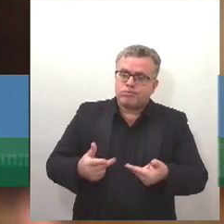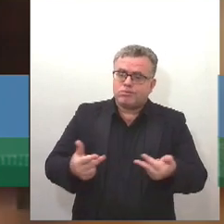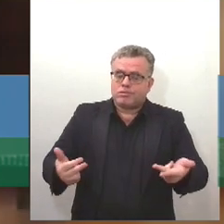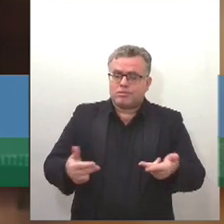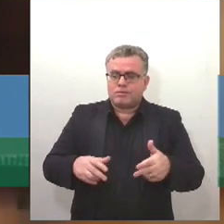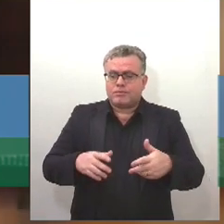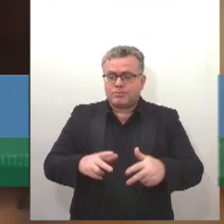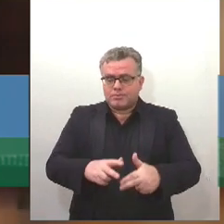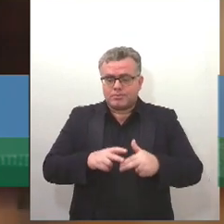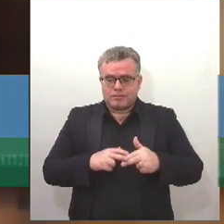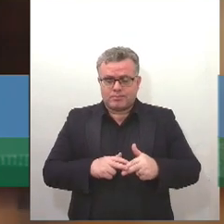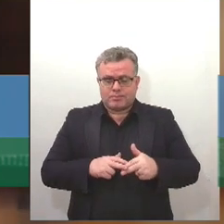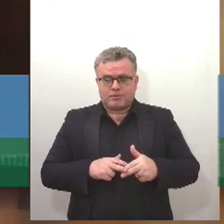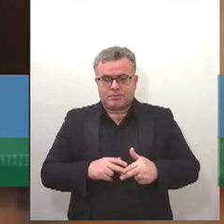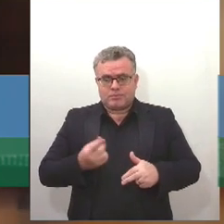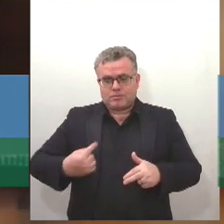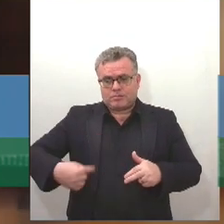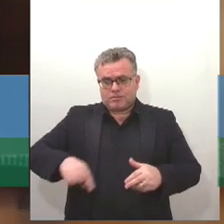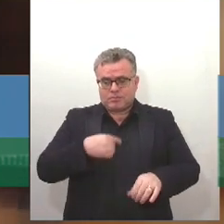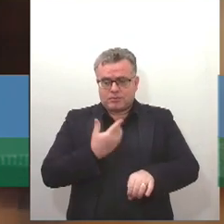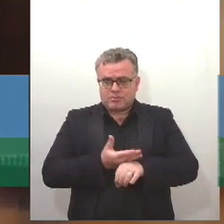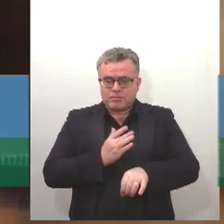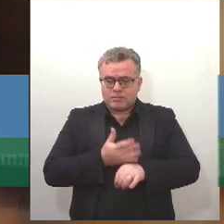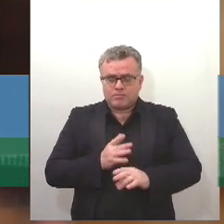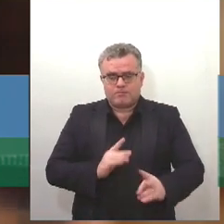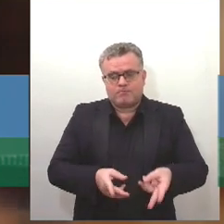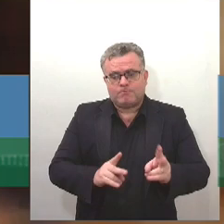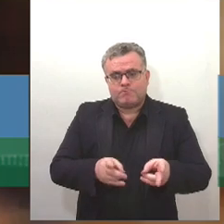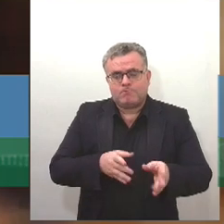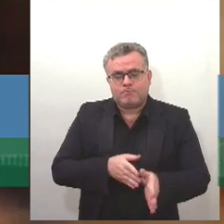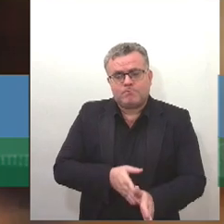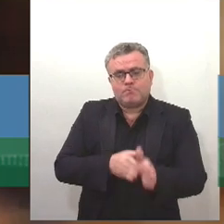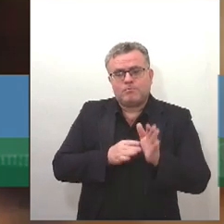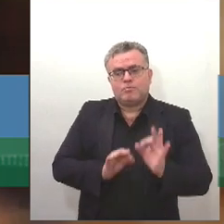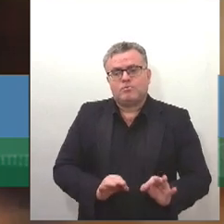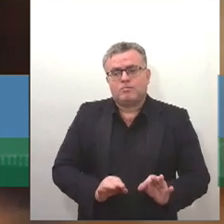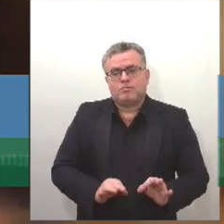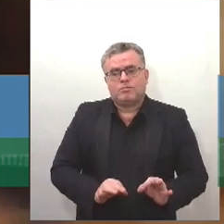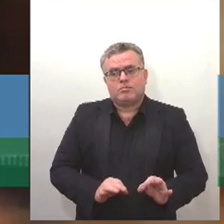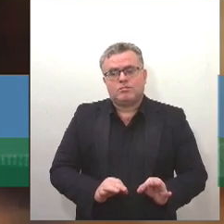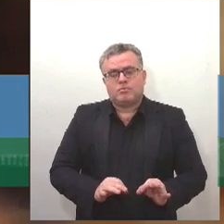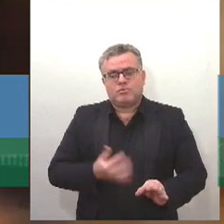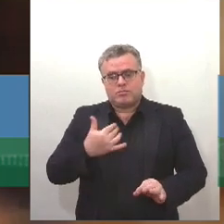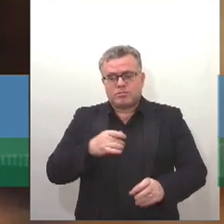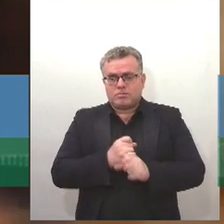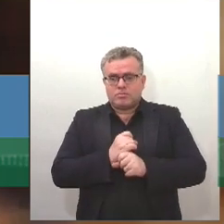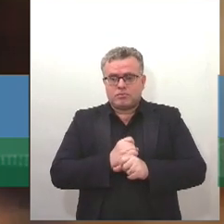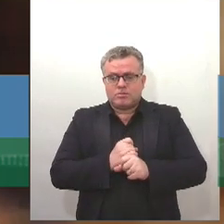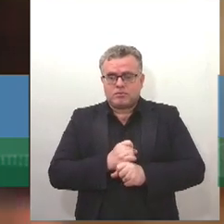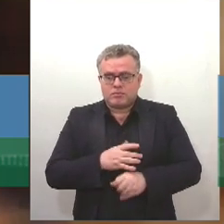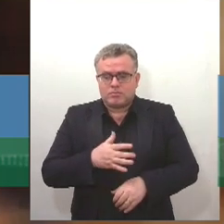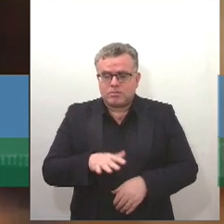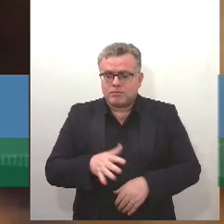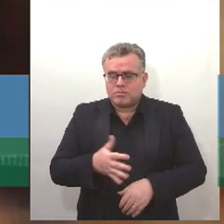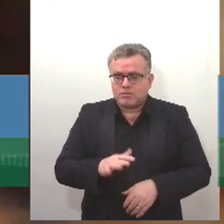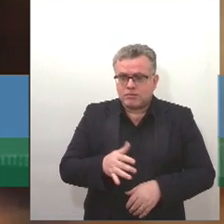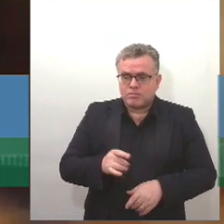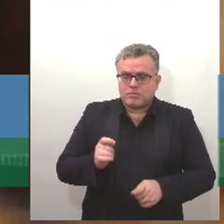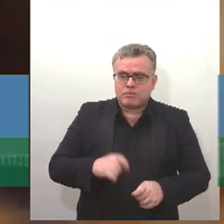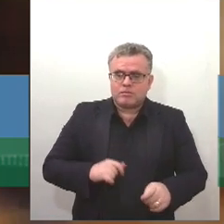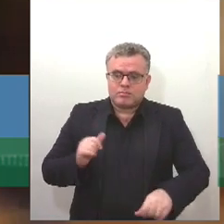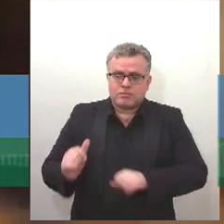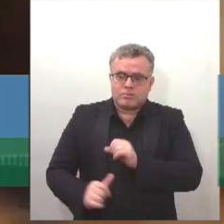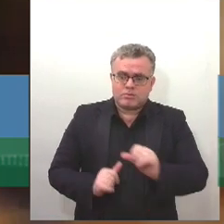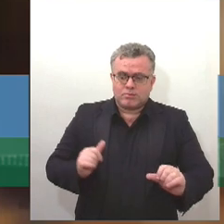em prática o sistema e nós vamos ter aí um prazo de 10 anos aproximadamente de transição para vermos